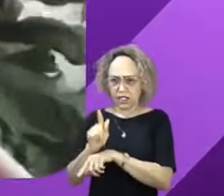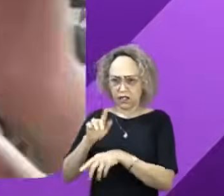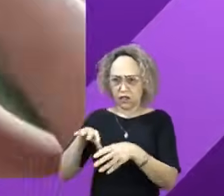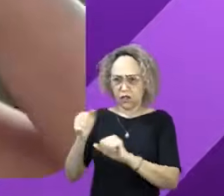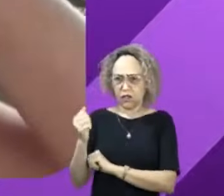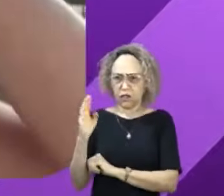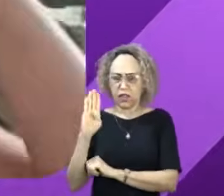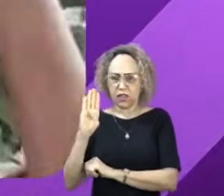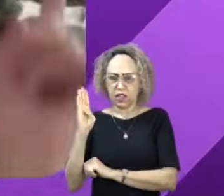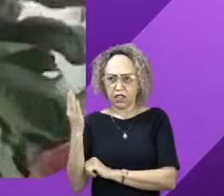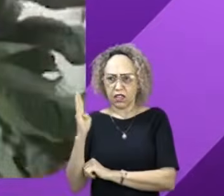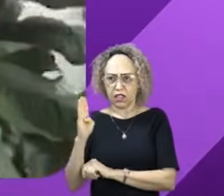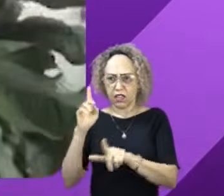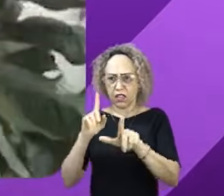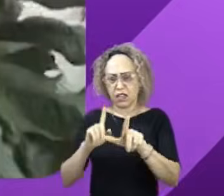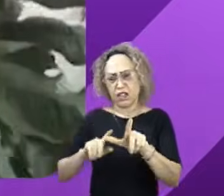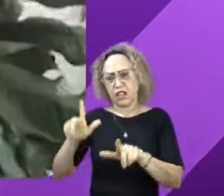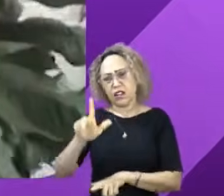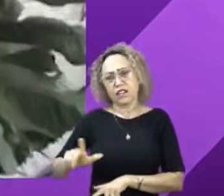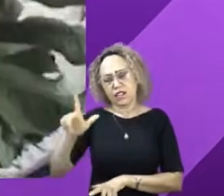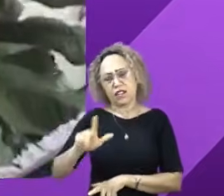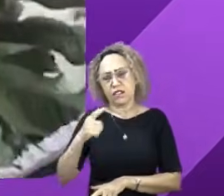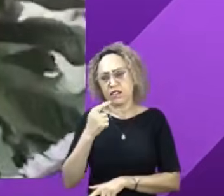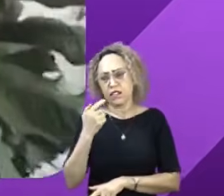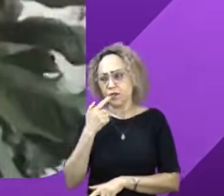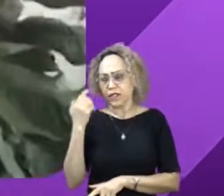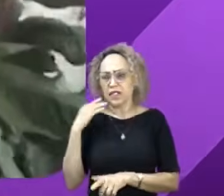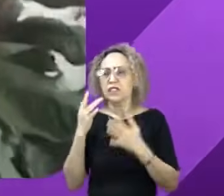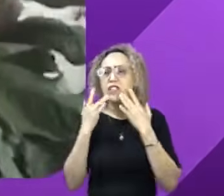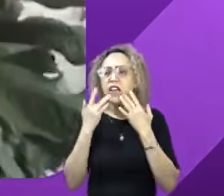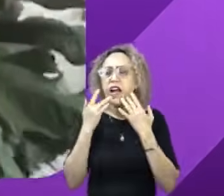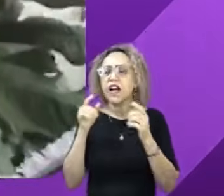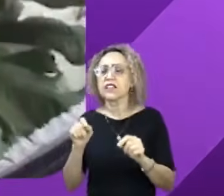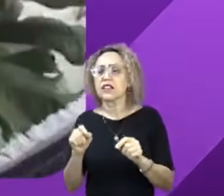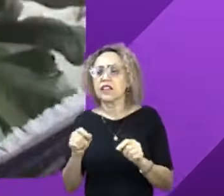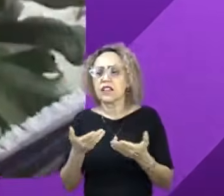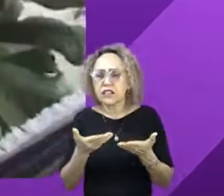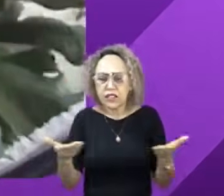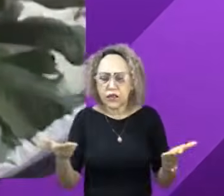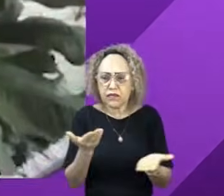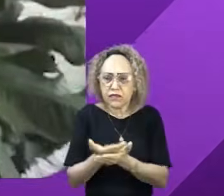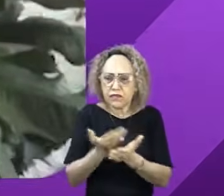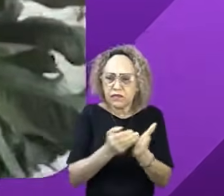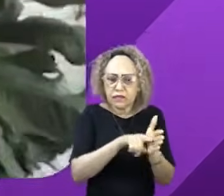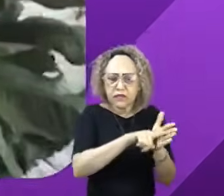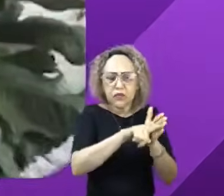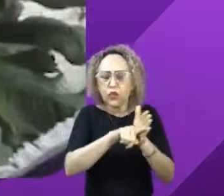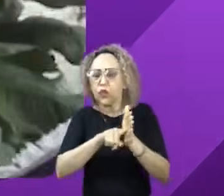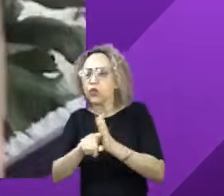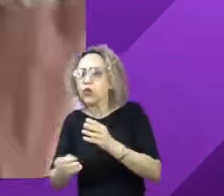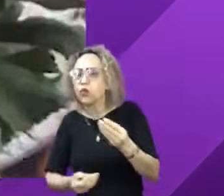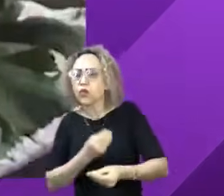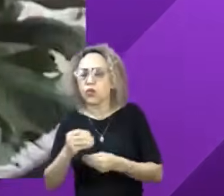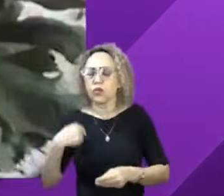formei, licenciei em teatro recentemente também, eu venho trazendo esse estudo através do